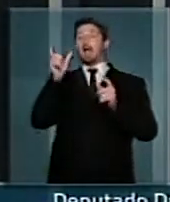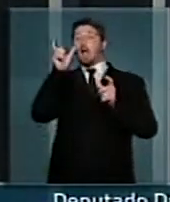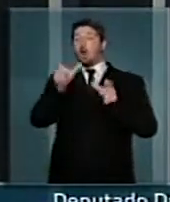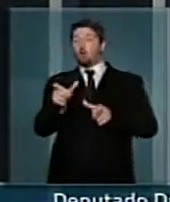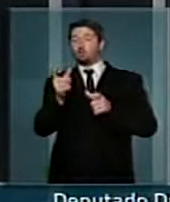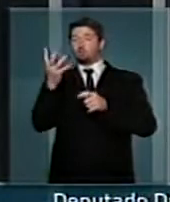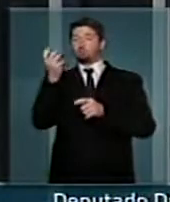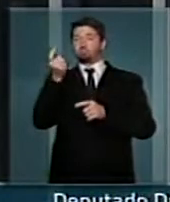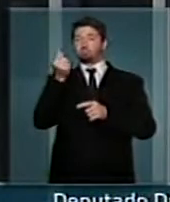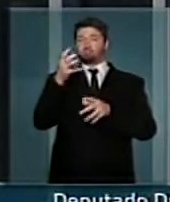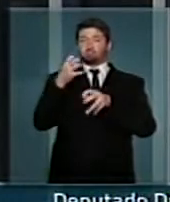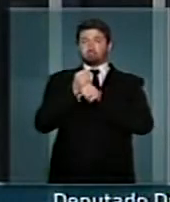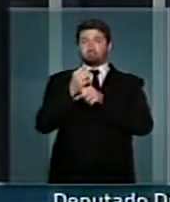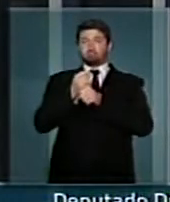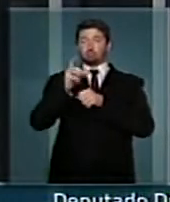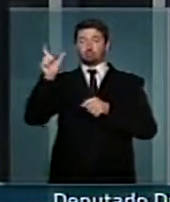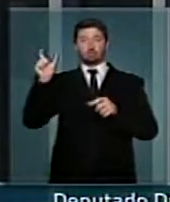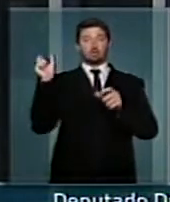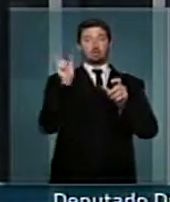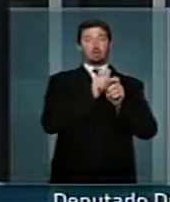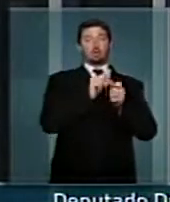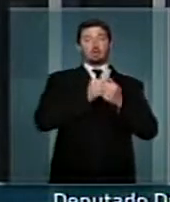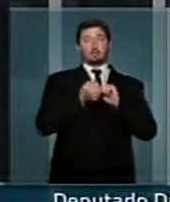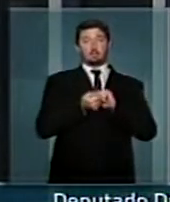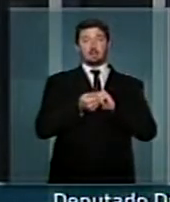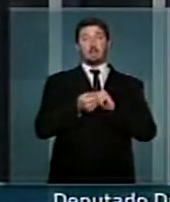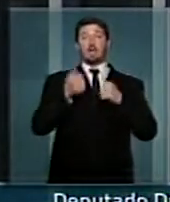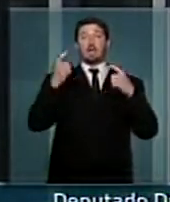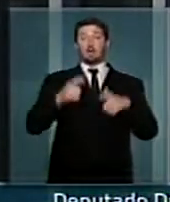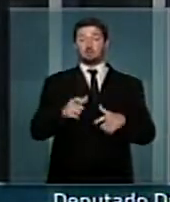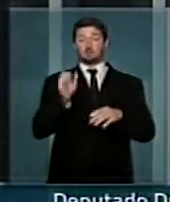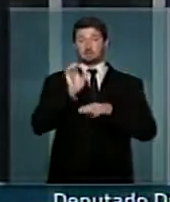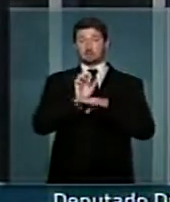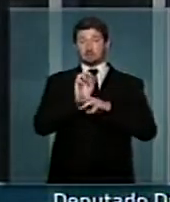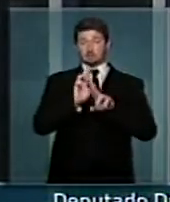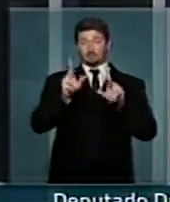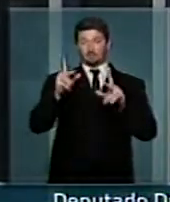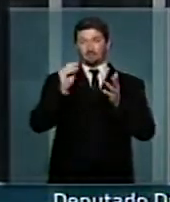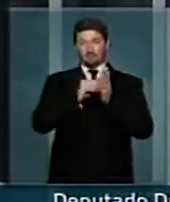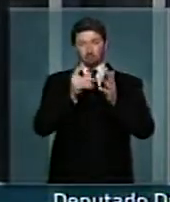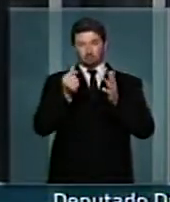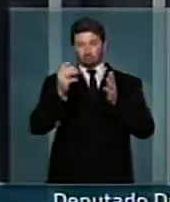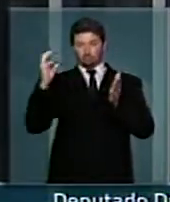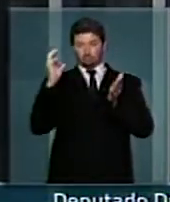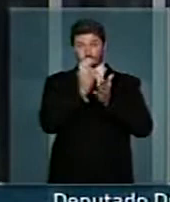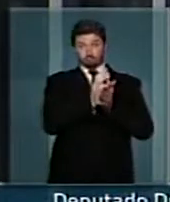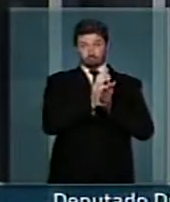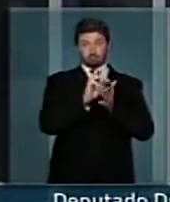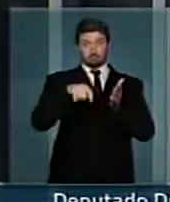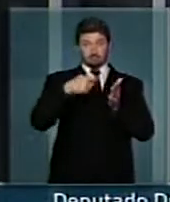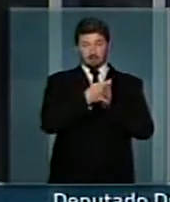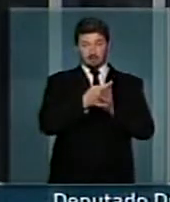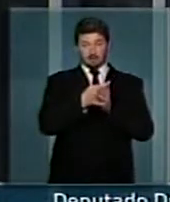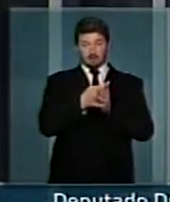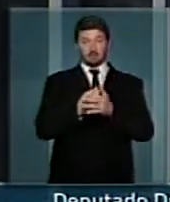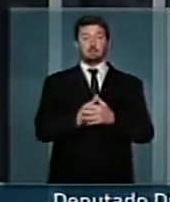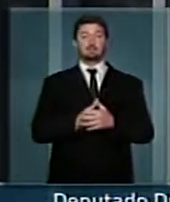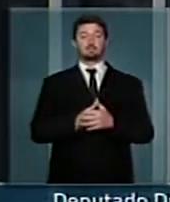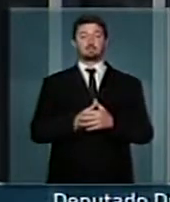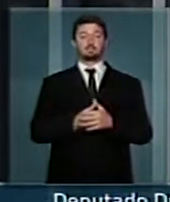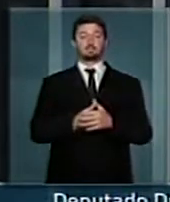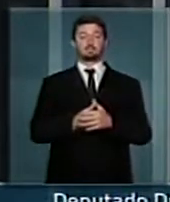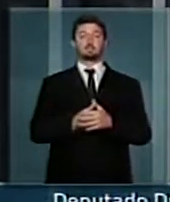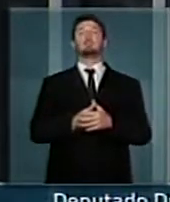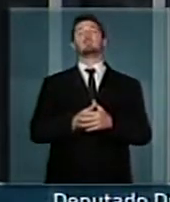estados, e a diferença que os estados colocariam para financiar o custo da sua rolagem da dívida,